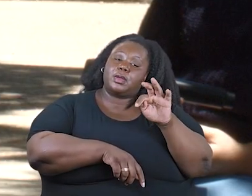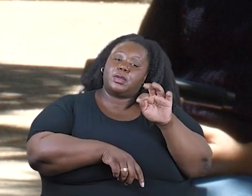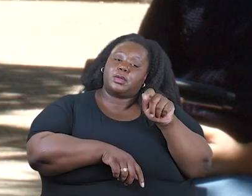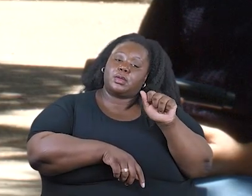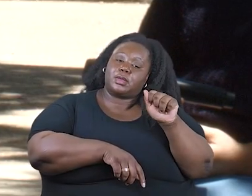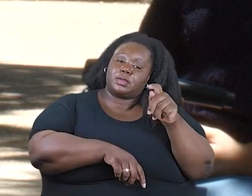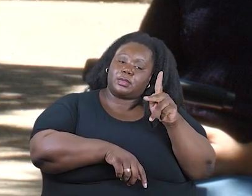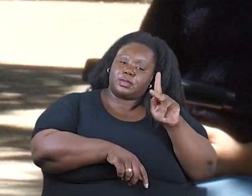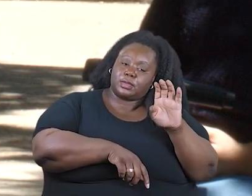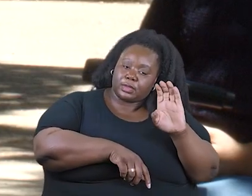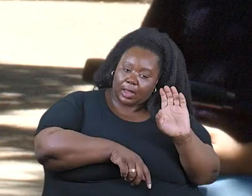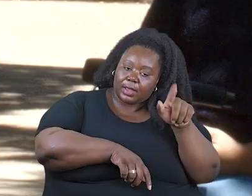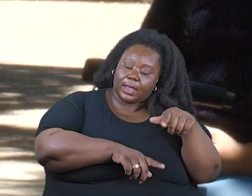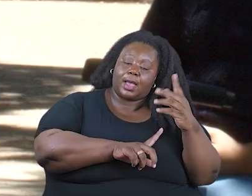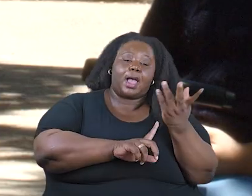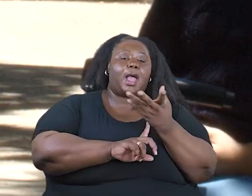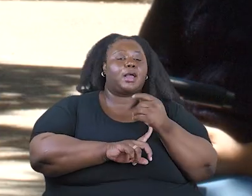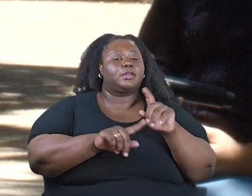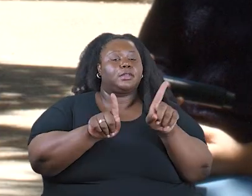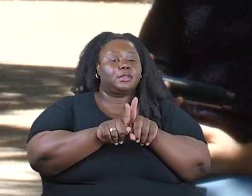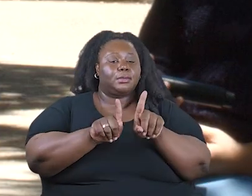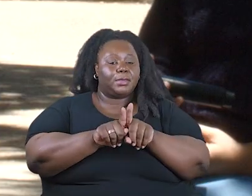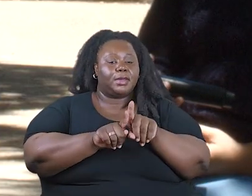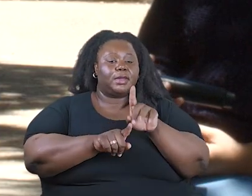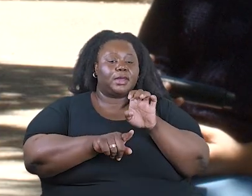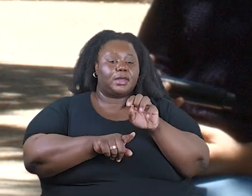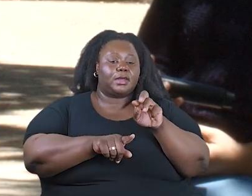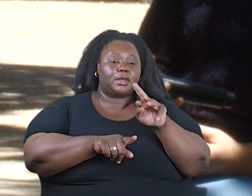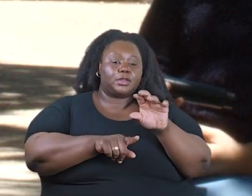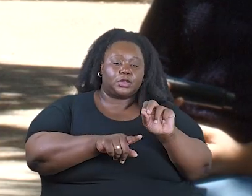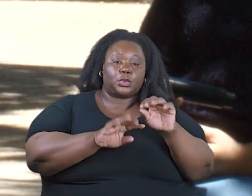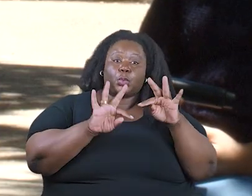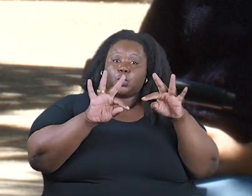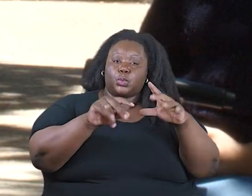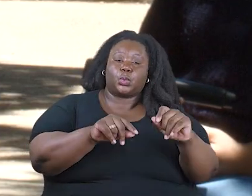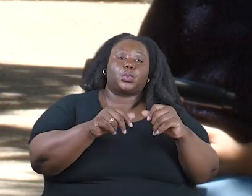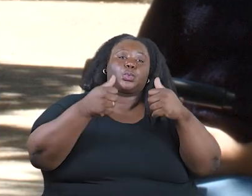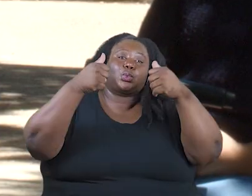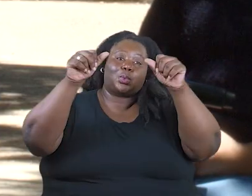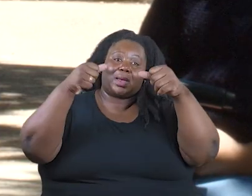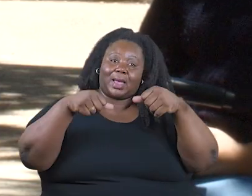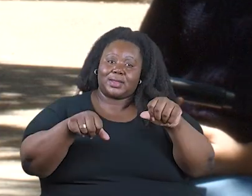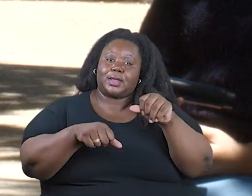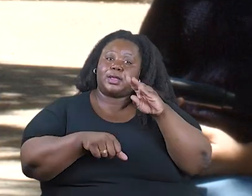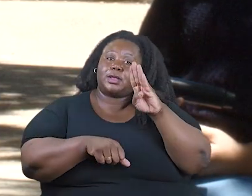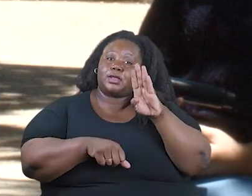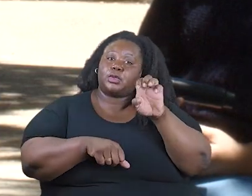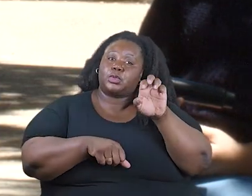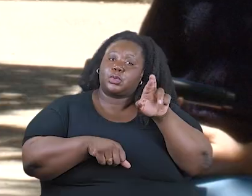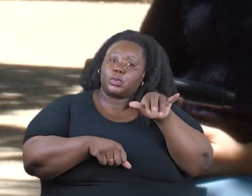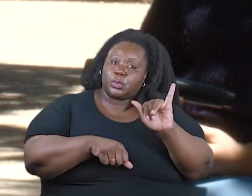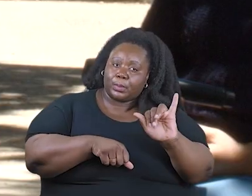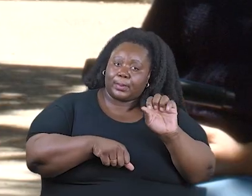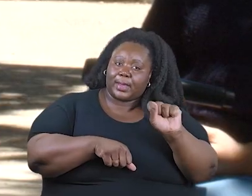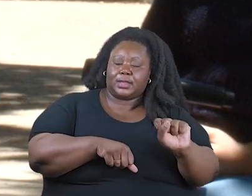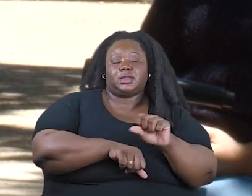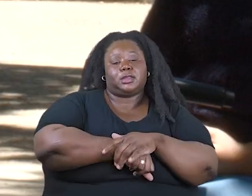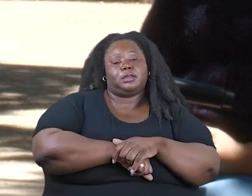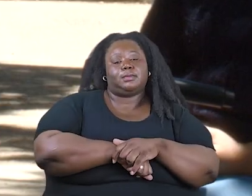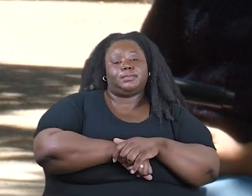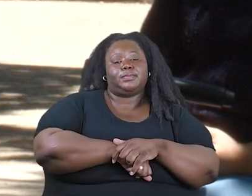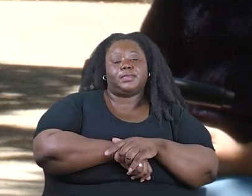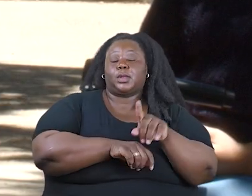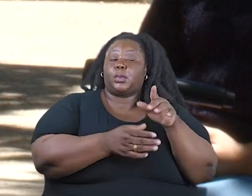é artista, mas ele também é editor. Então, todos os cartazes do Beuys foi esse artista amigo dele que imprimiu.